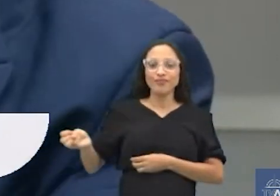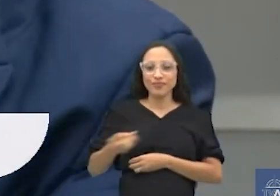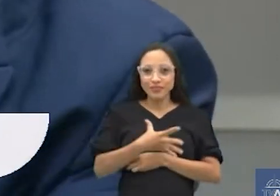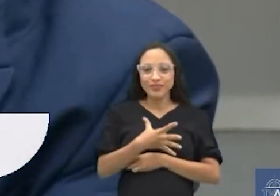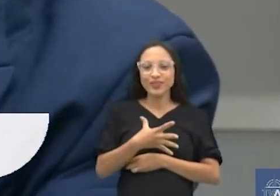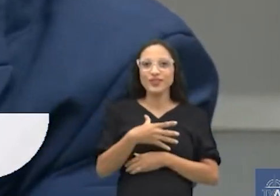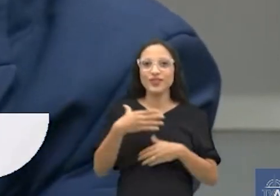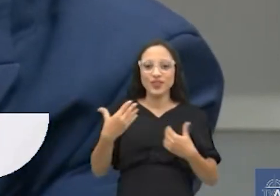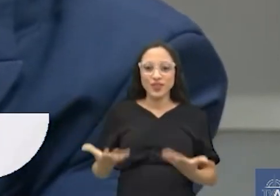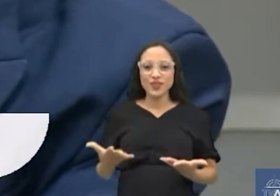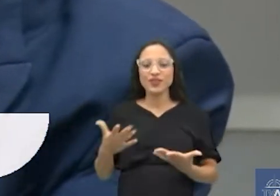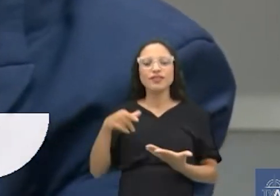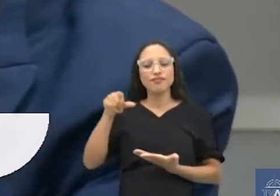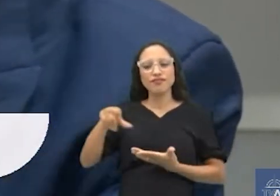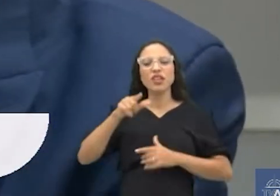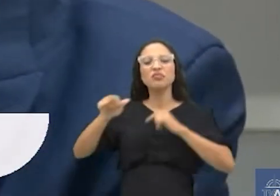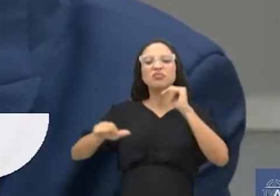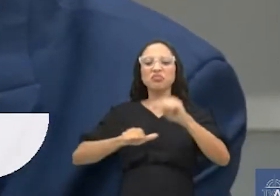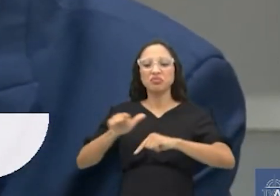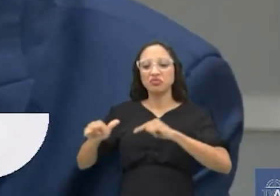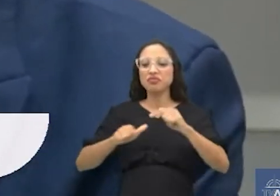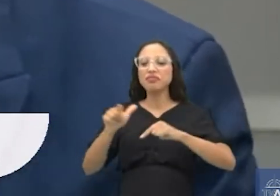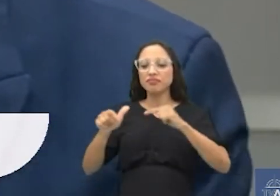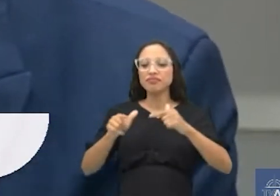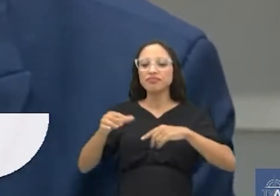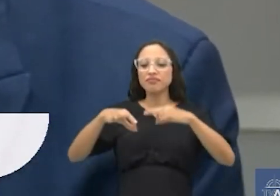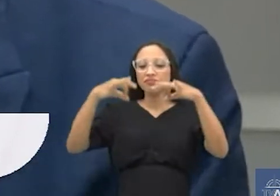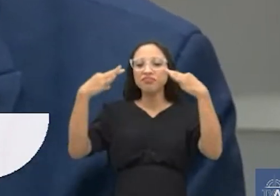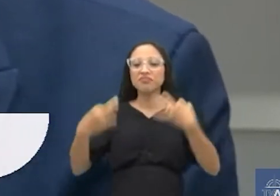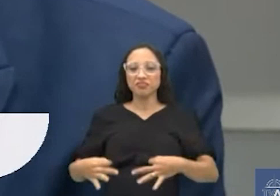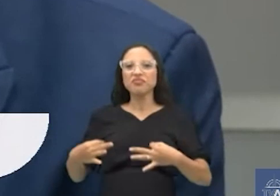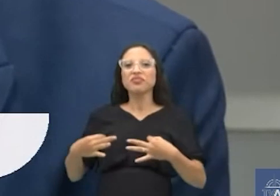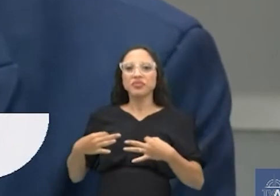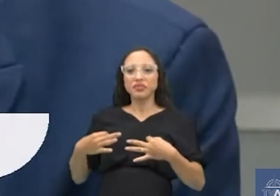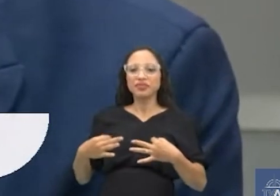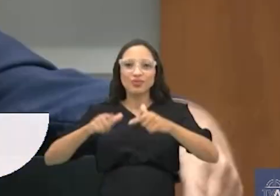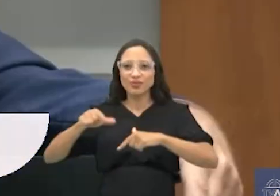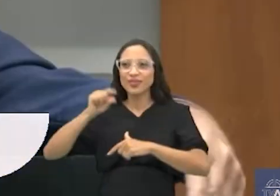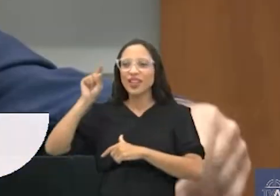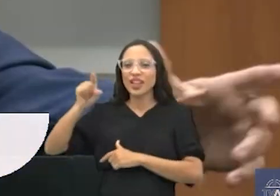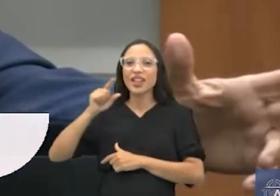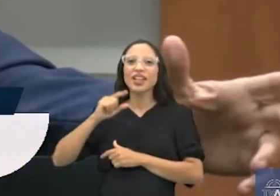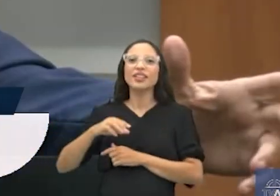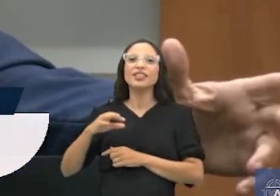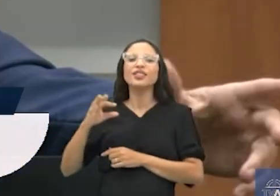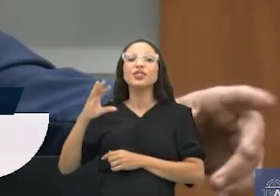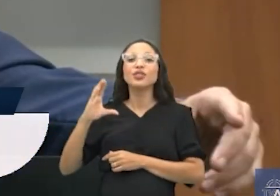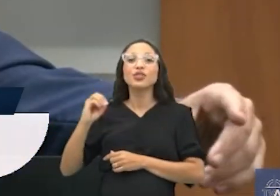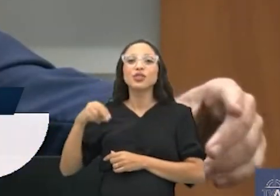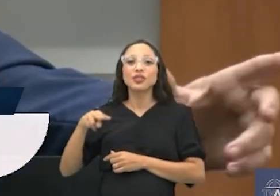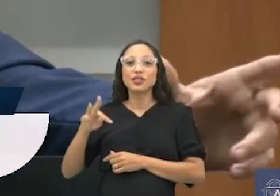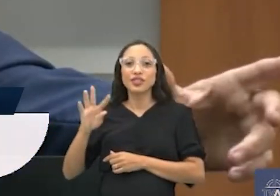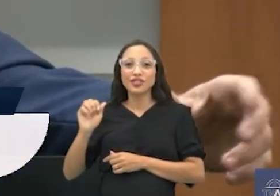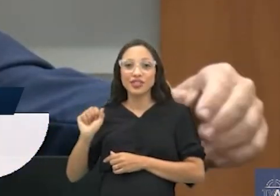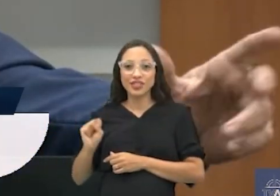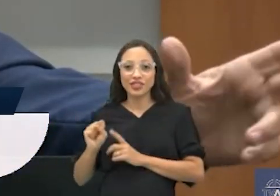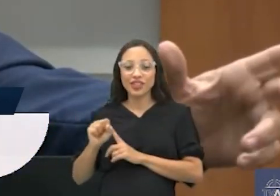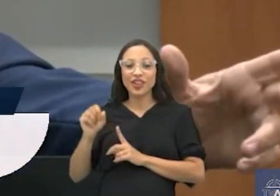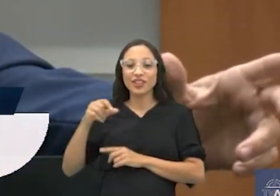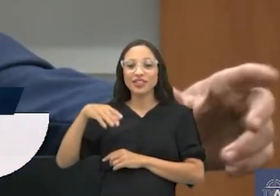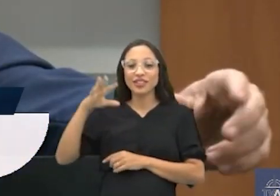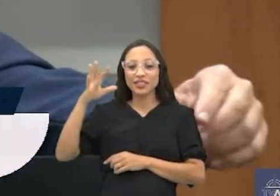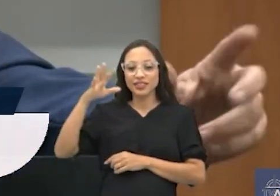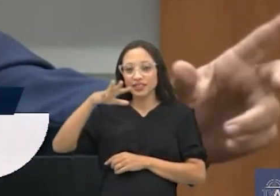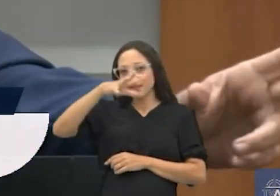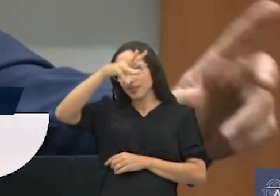para fazer a sua função de controle externo e controle das contas públicas hoje o Tribunal de Contas do Mato Grosso é